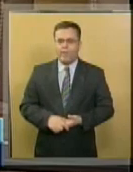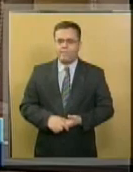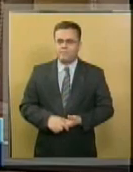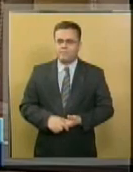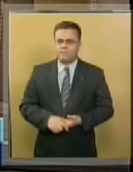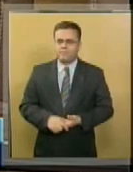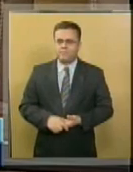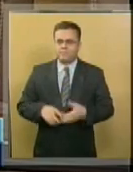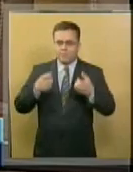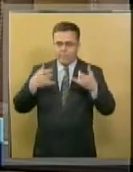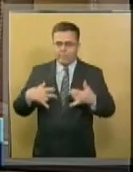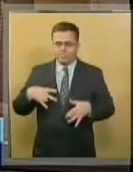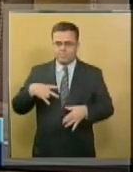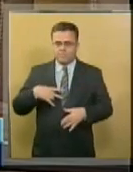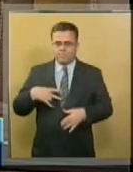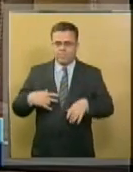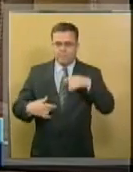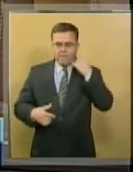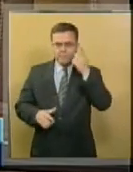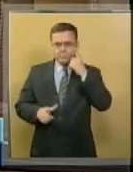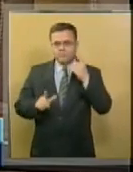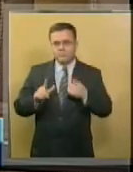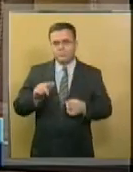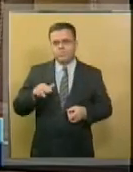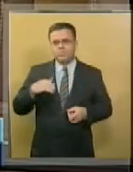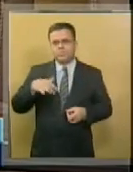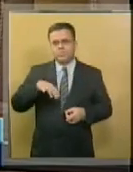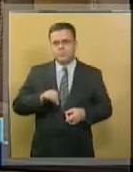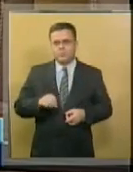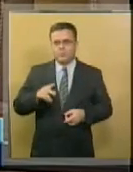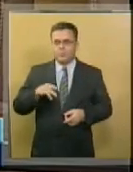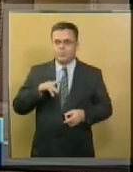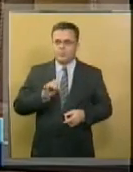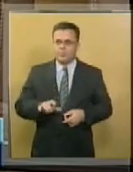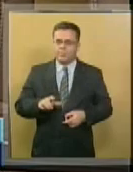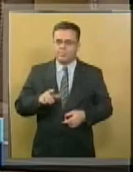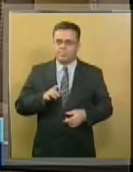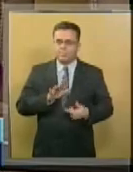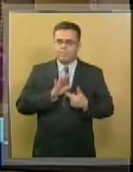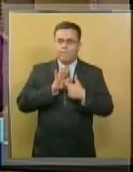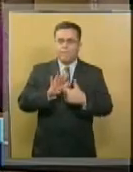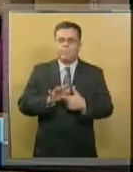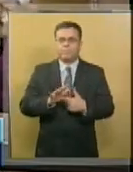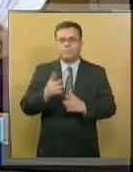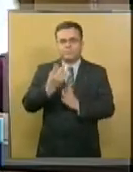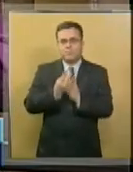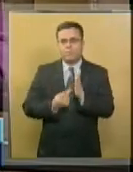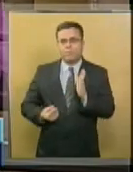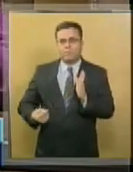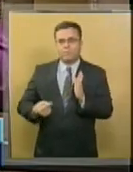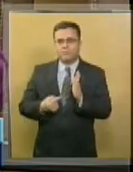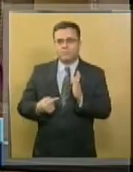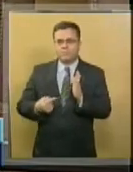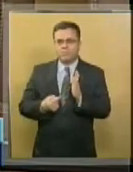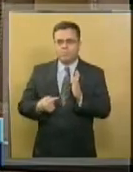Na explicação pessoal, o deputado Luciano Pimentel ocupou a tribuna se reportando ao projeto.